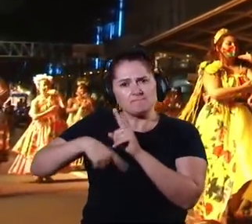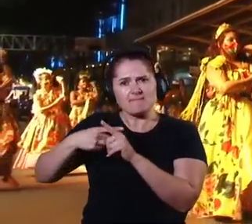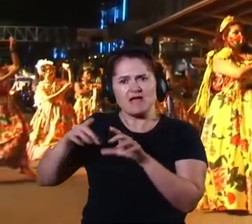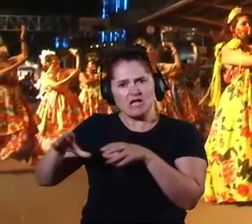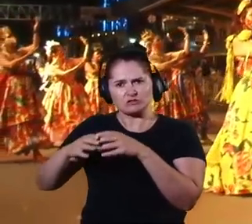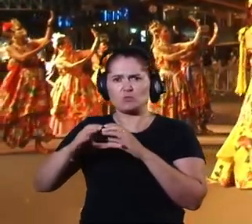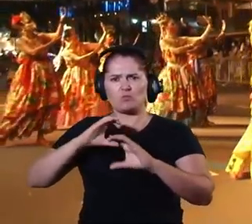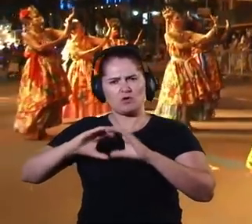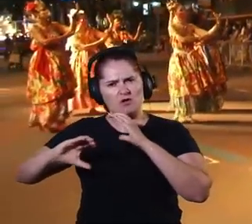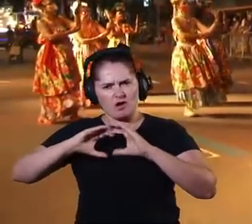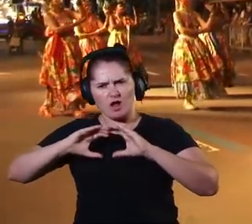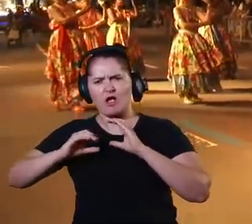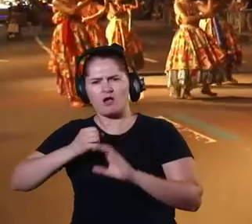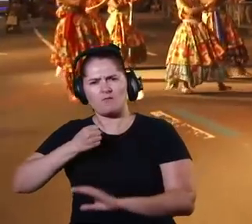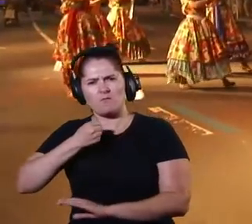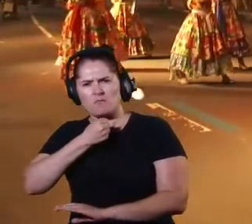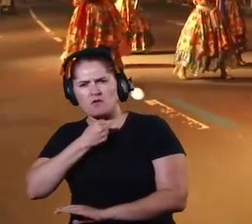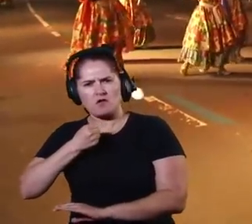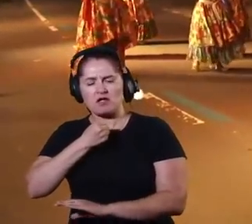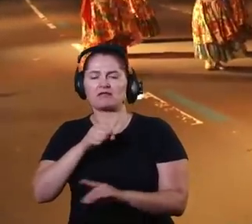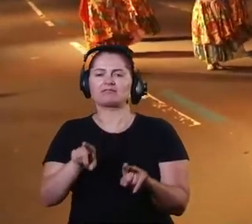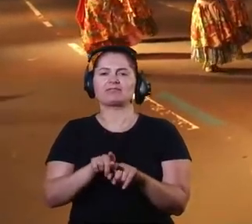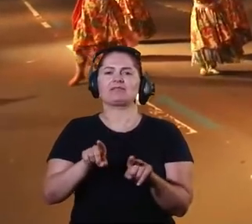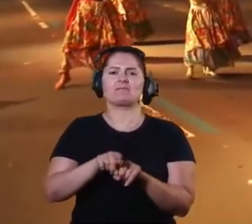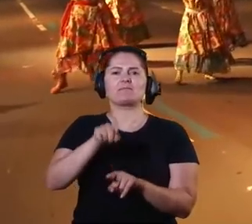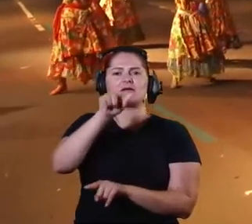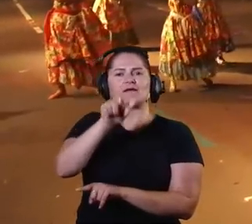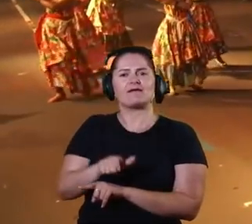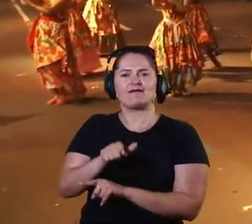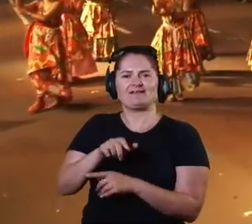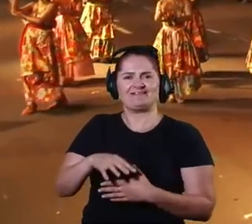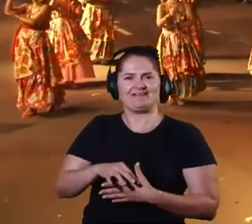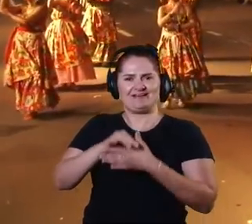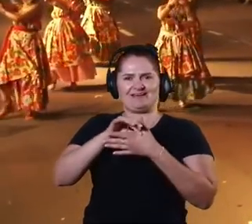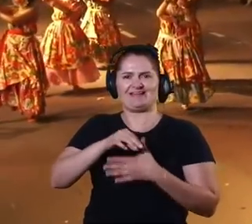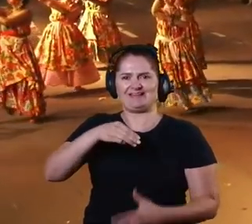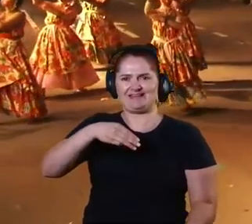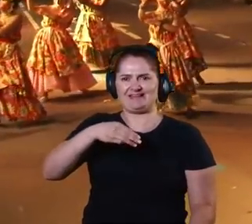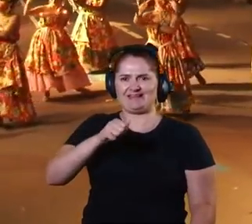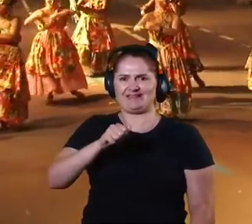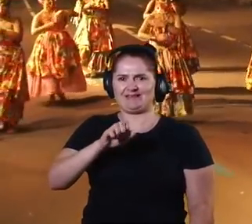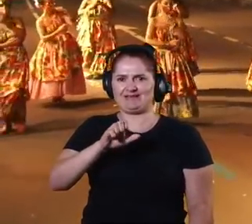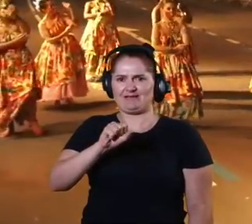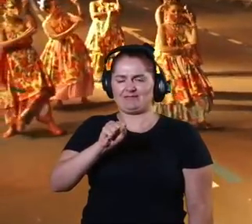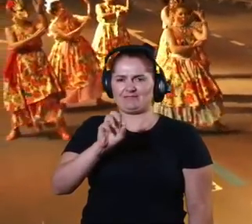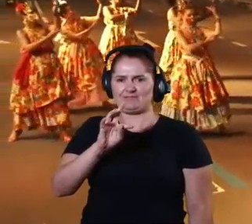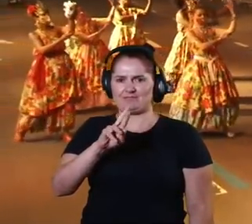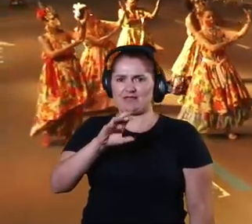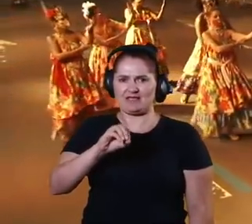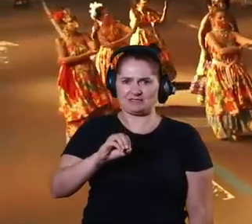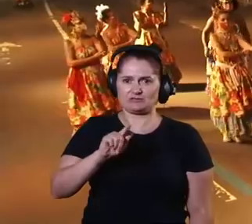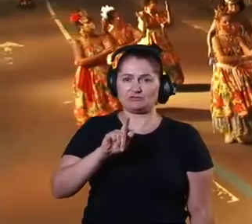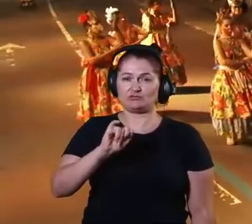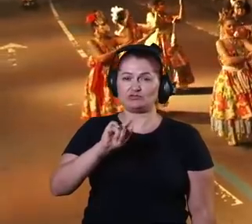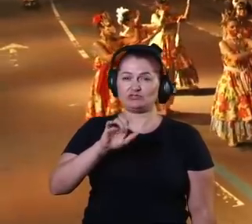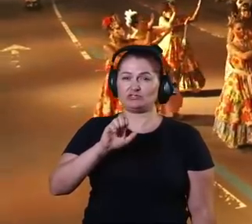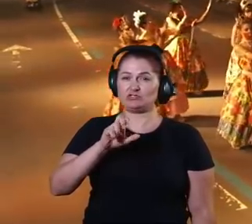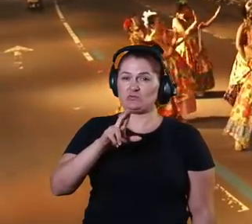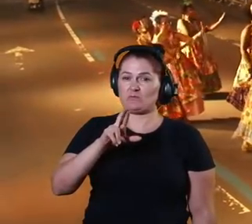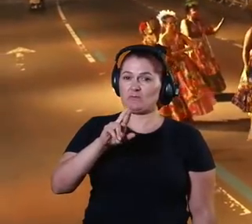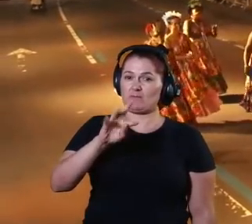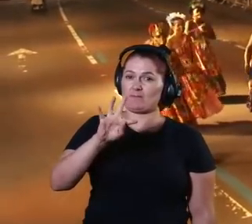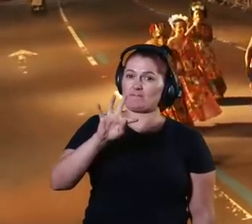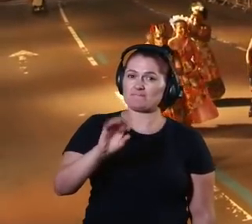municipal, e também ao maestro Gilberto Salvani, né, que é um maestro reconhecido, compositor,